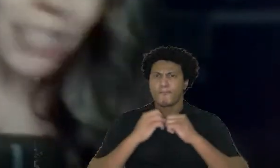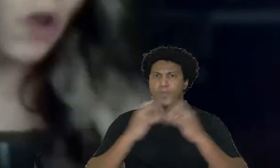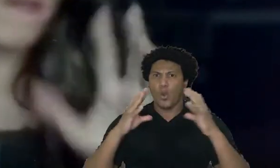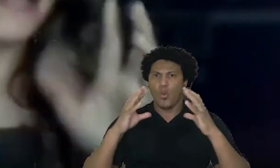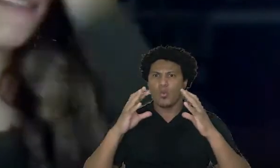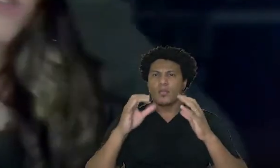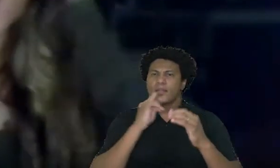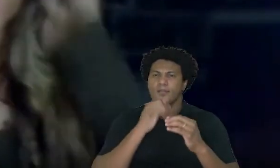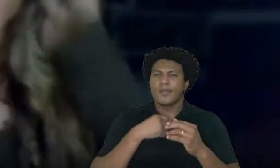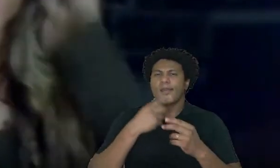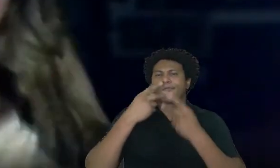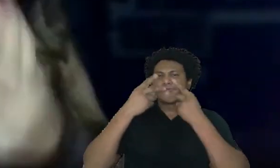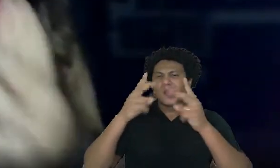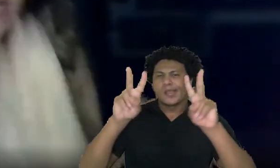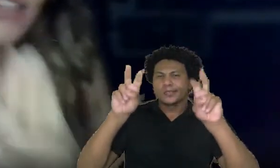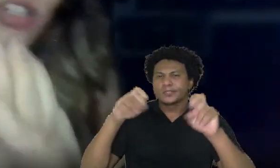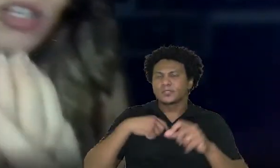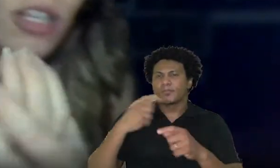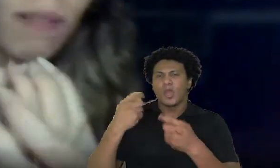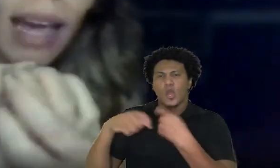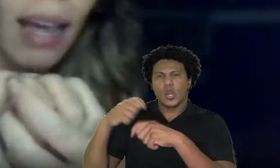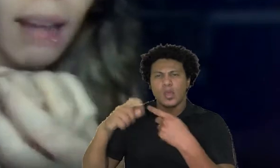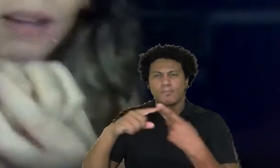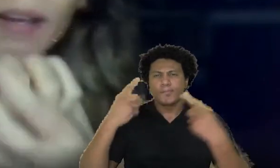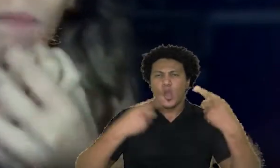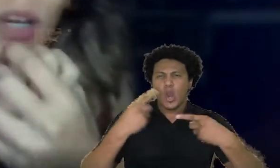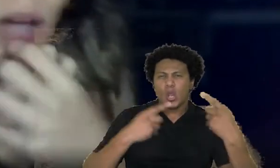A gente precisa começar a ver o setor cultural como um lugar de